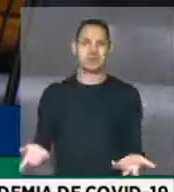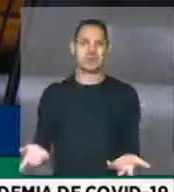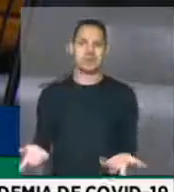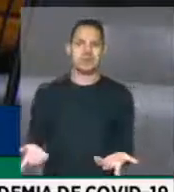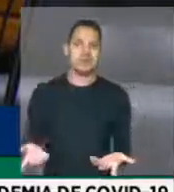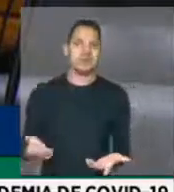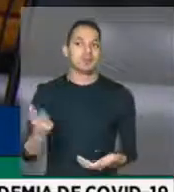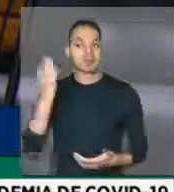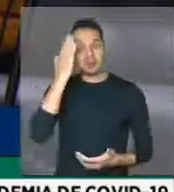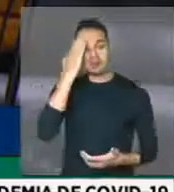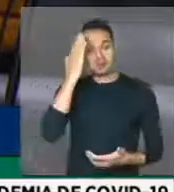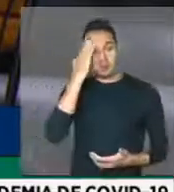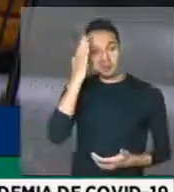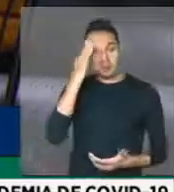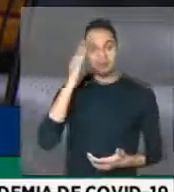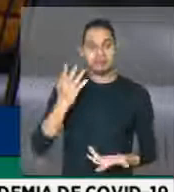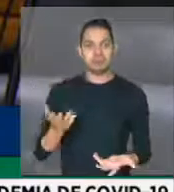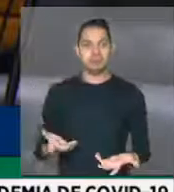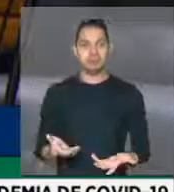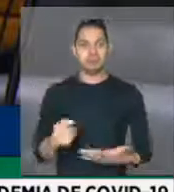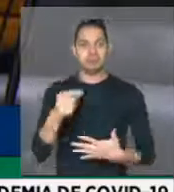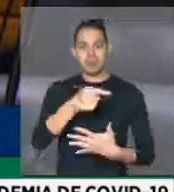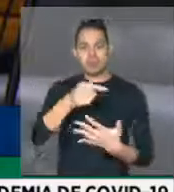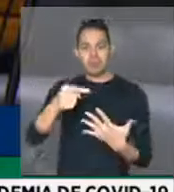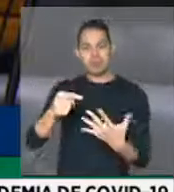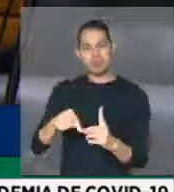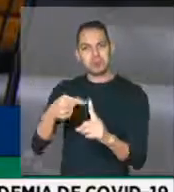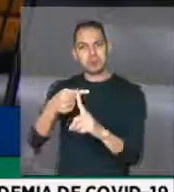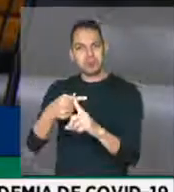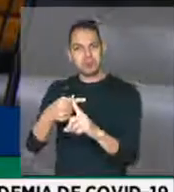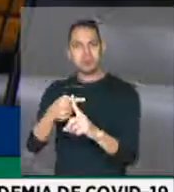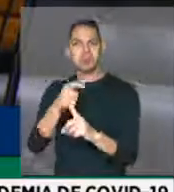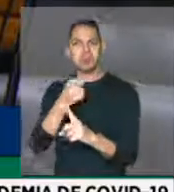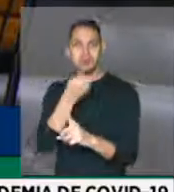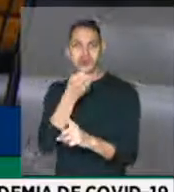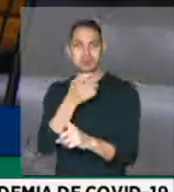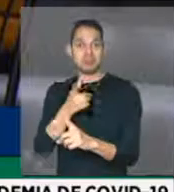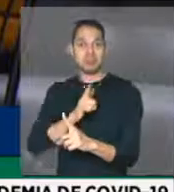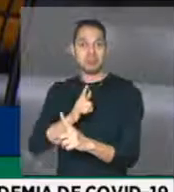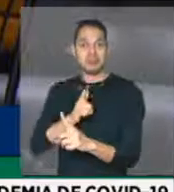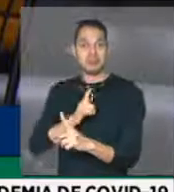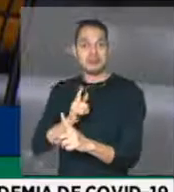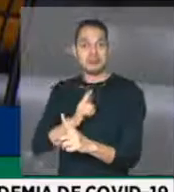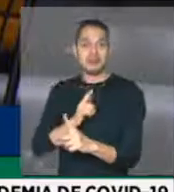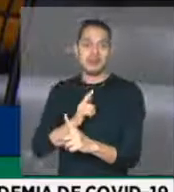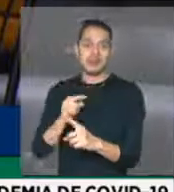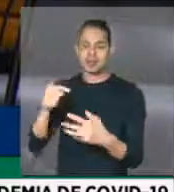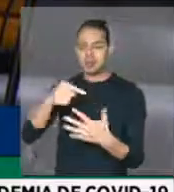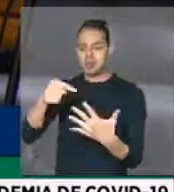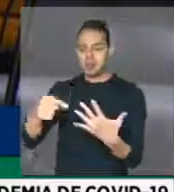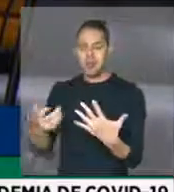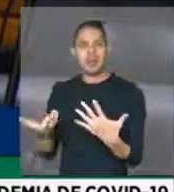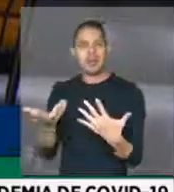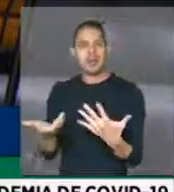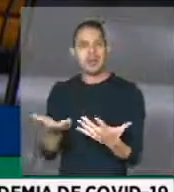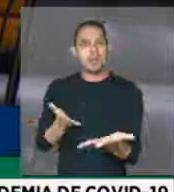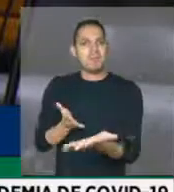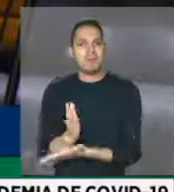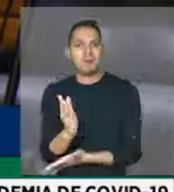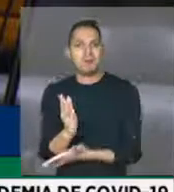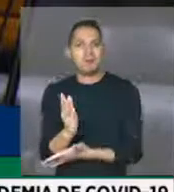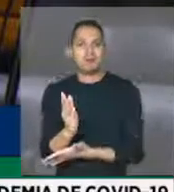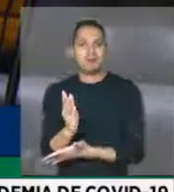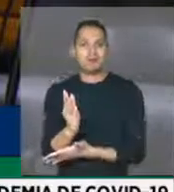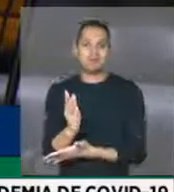de reconhecer, como falei antes, que tem muitos pontos positivos, muitos pontos que gostaríamos que fossem aprovados, e que vemos